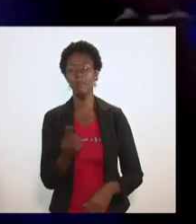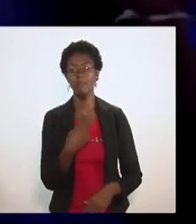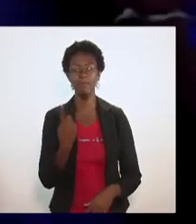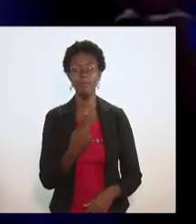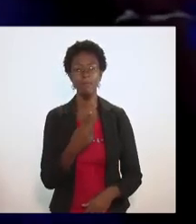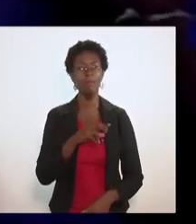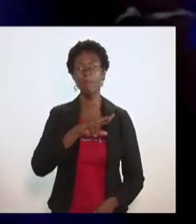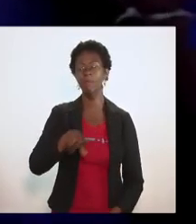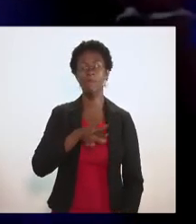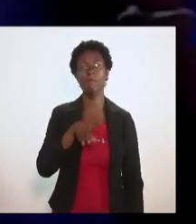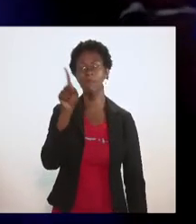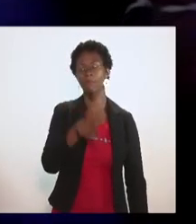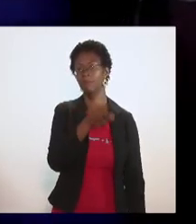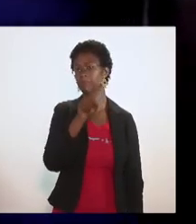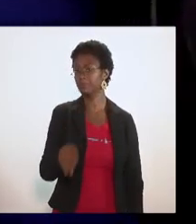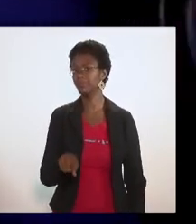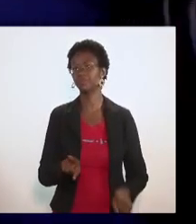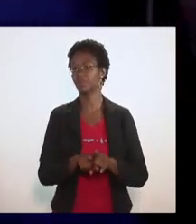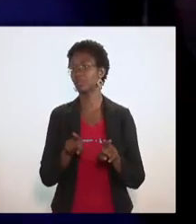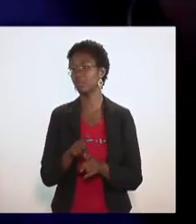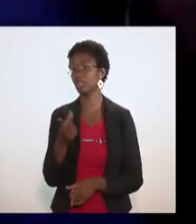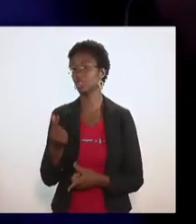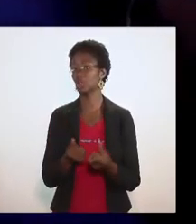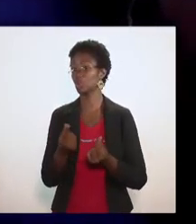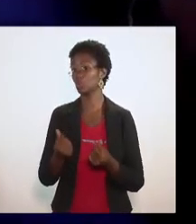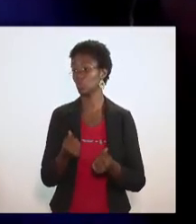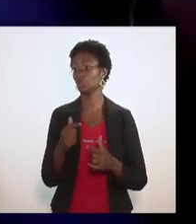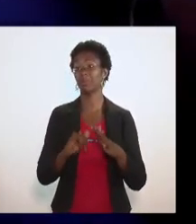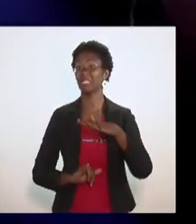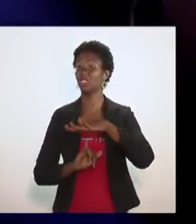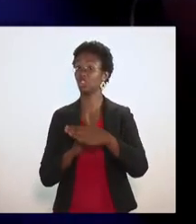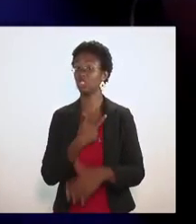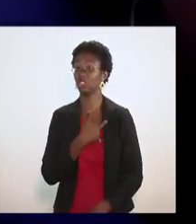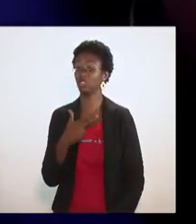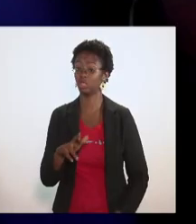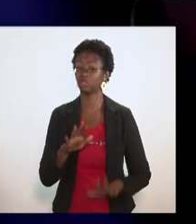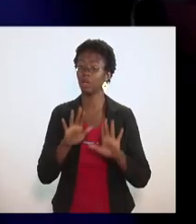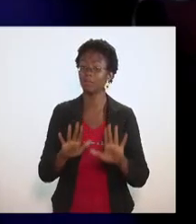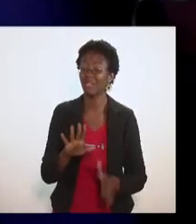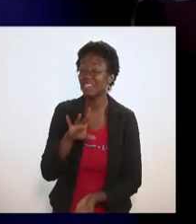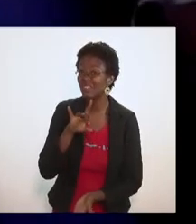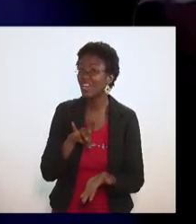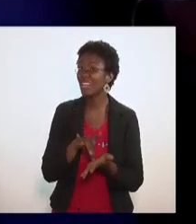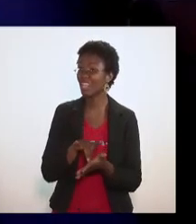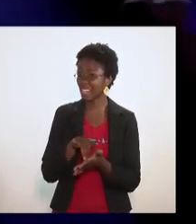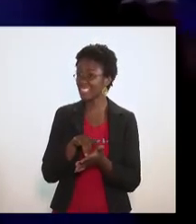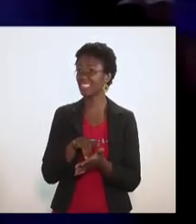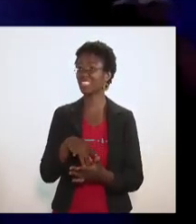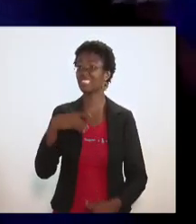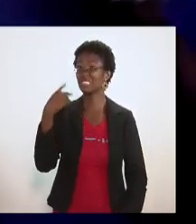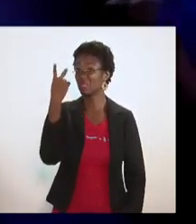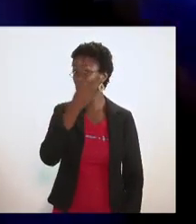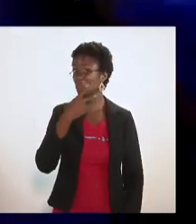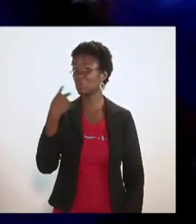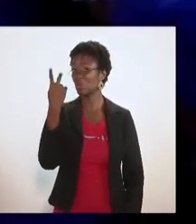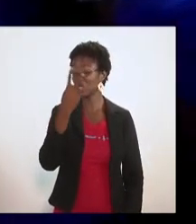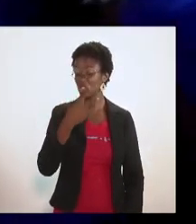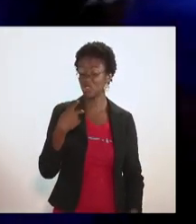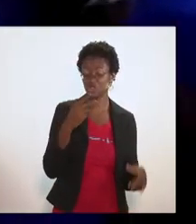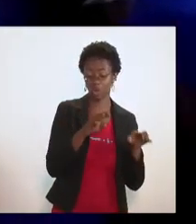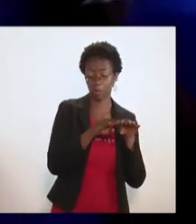Só para justificar antes, coisa de 30 segundos, deputado Rosenberg, deputado Amorim. Na verdade, a contrariedade da questão que